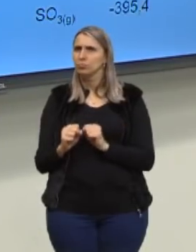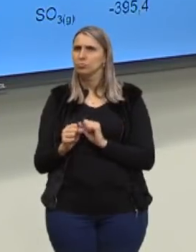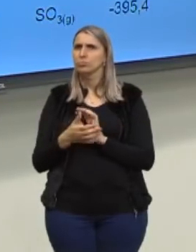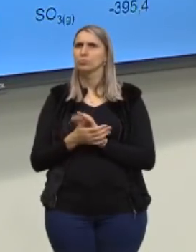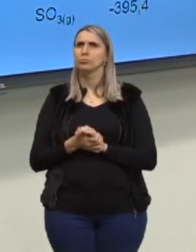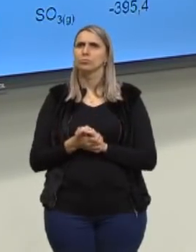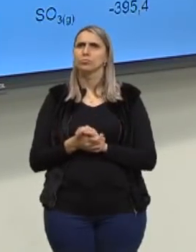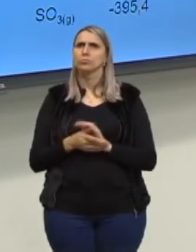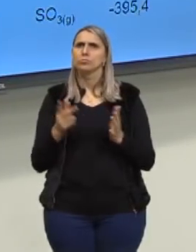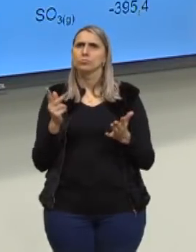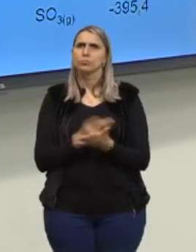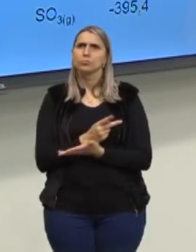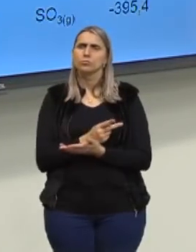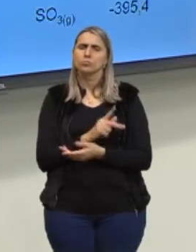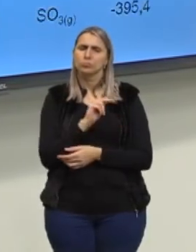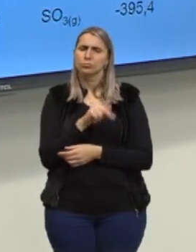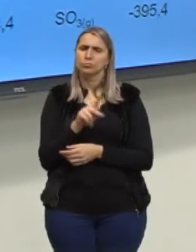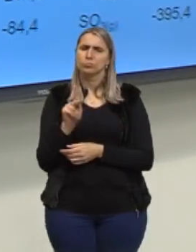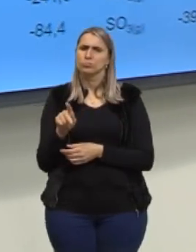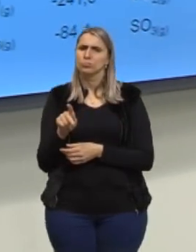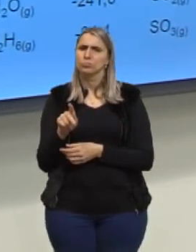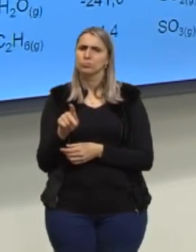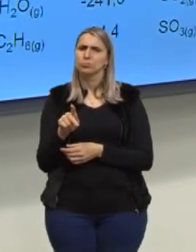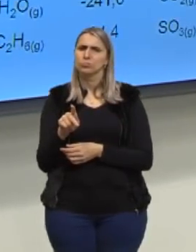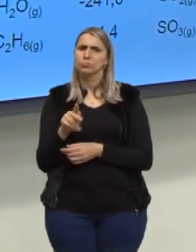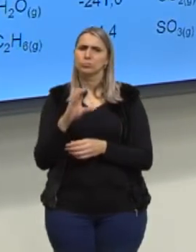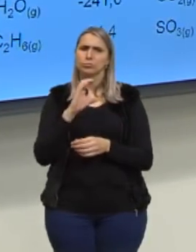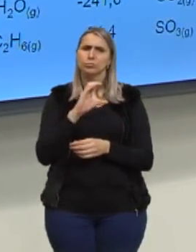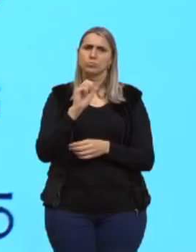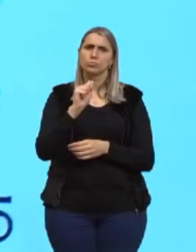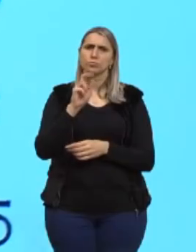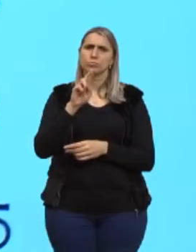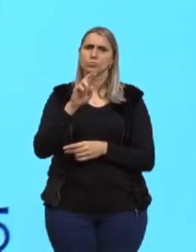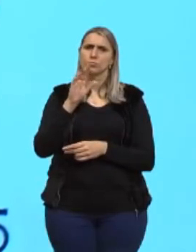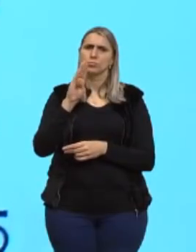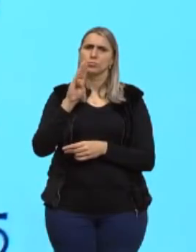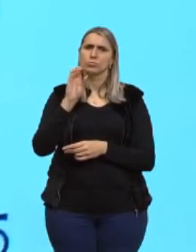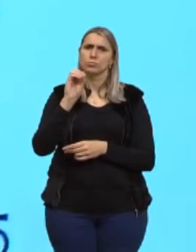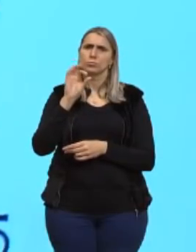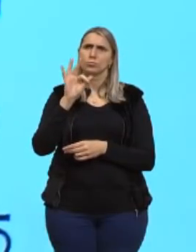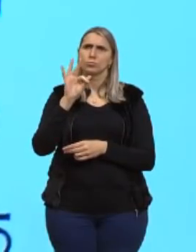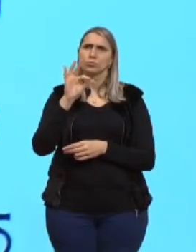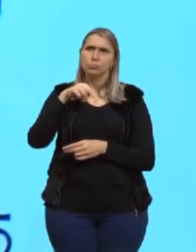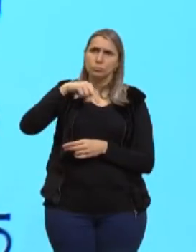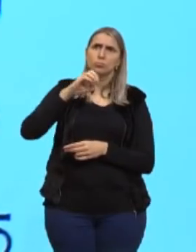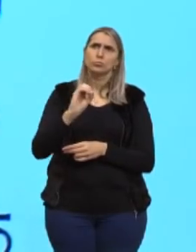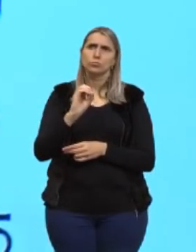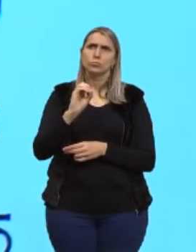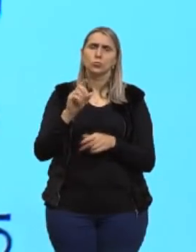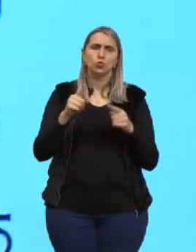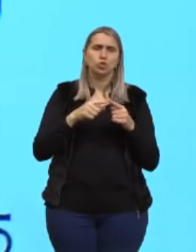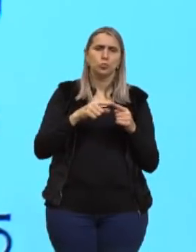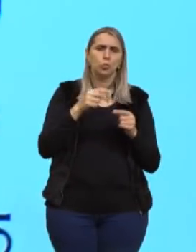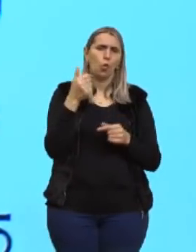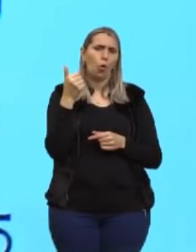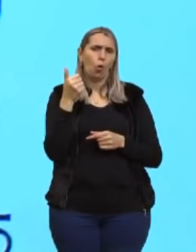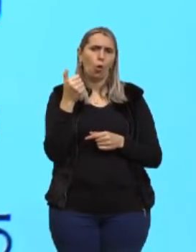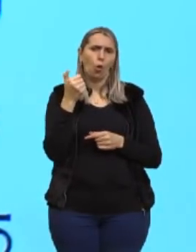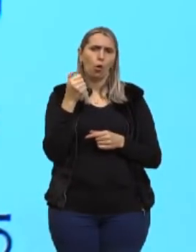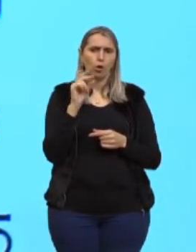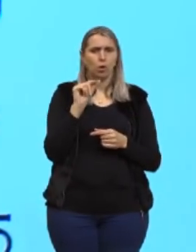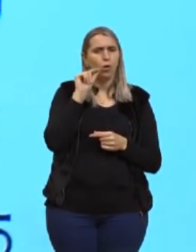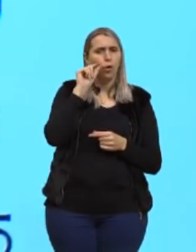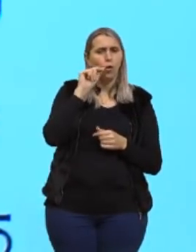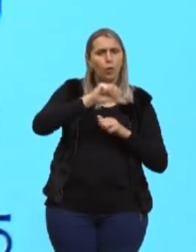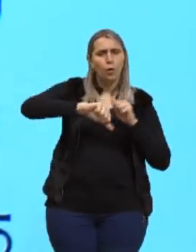olhar aqui ó o que que acontece professor o carbono de a fita paga passar para carbono diamante é tu que